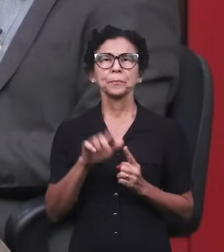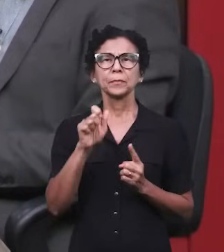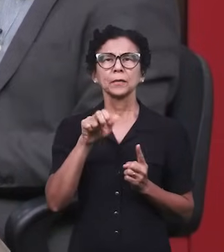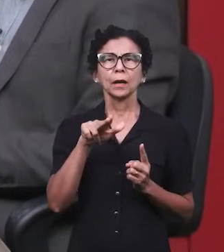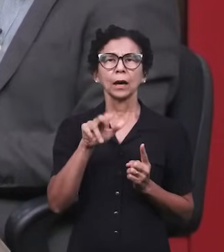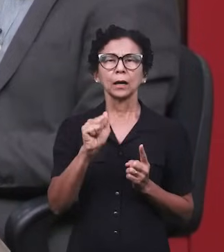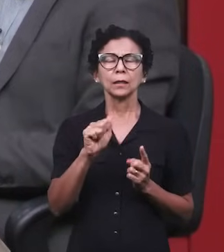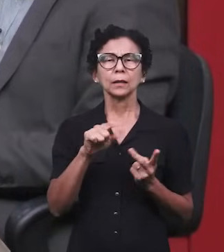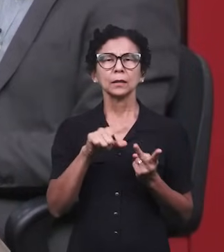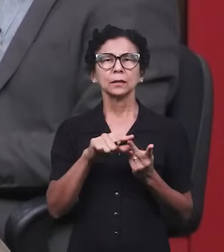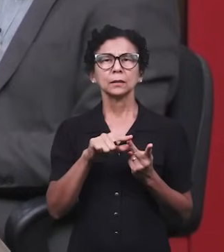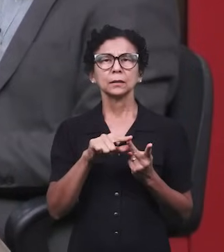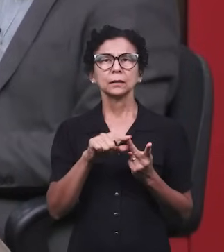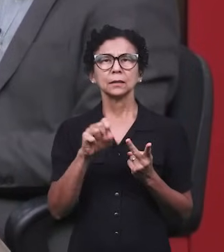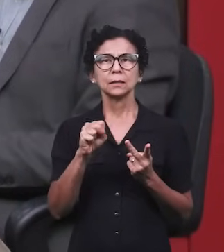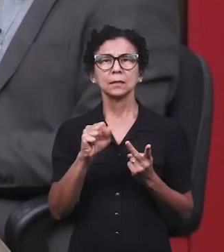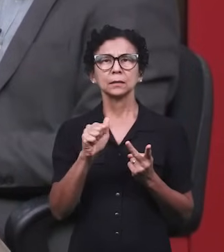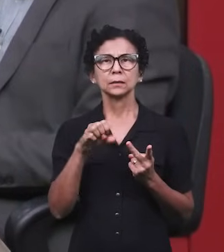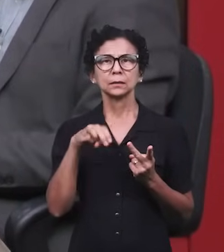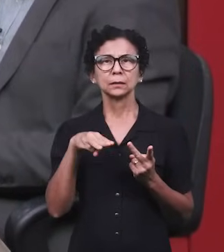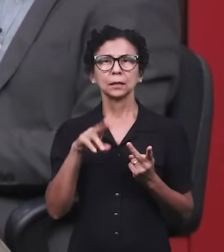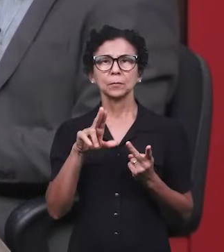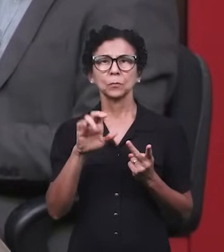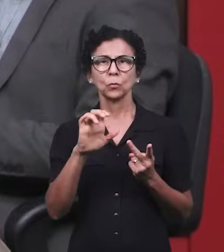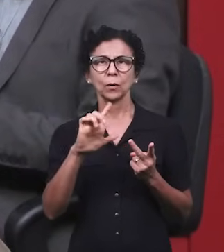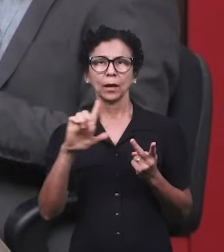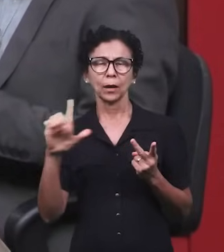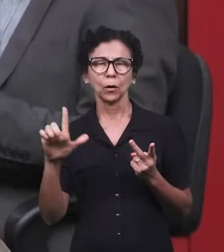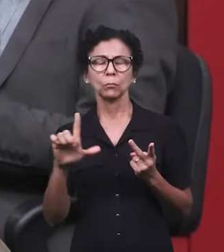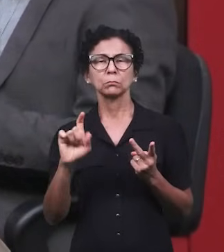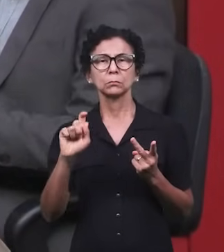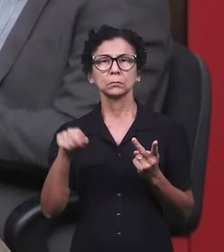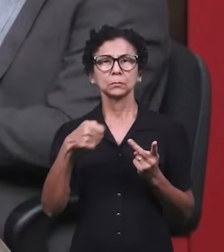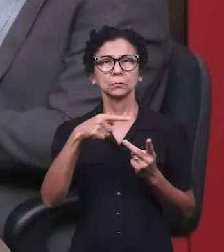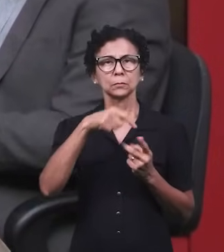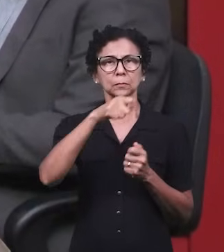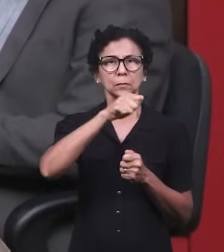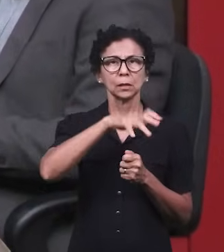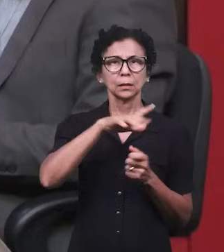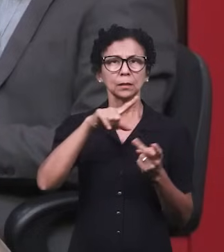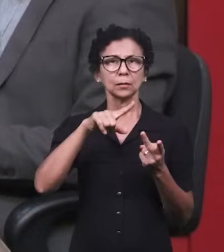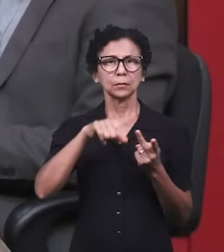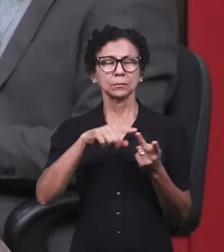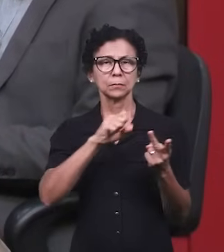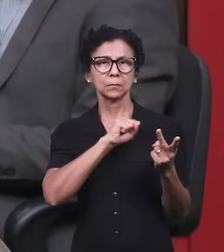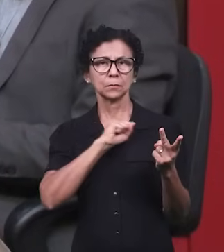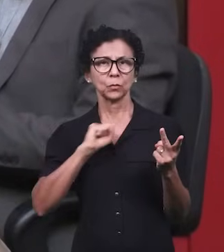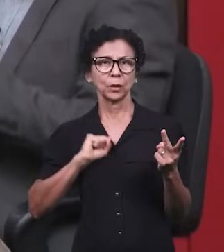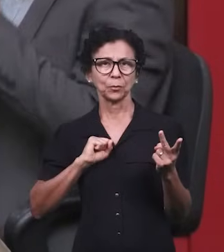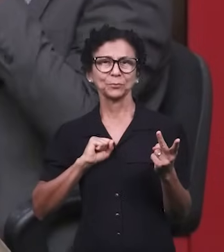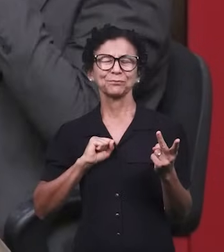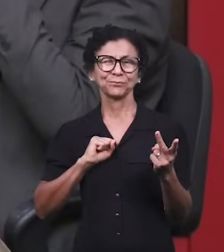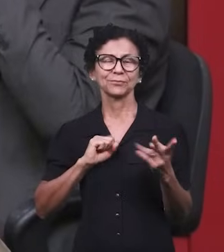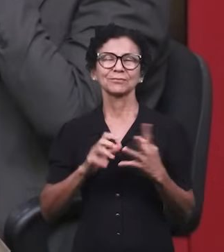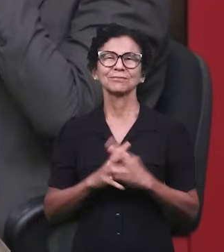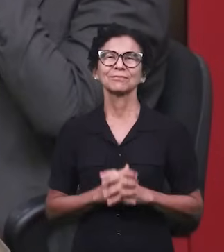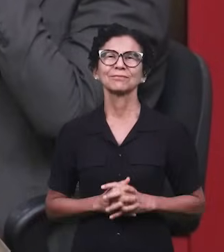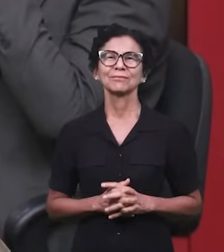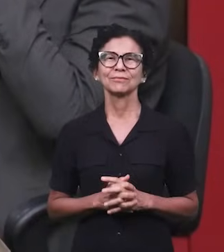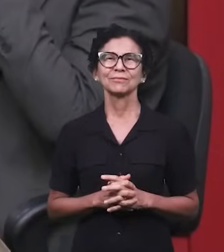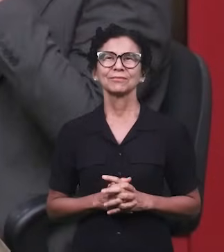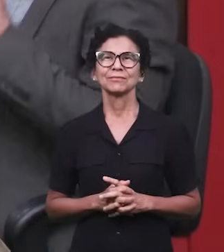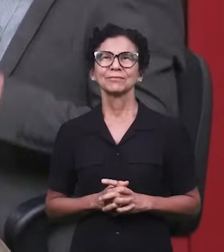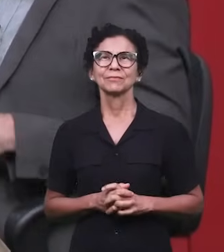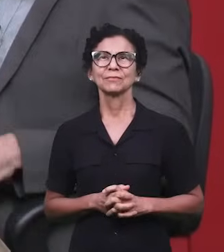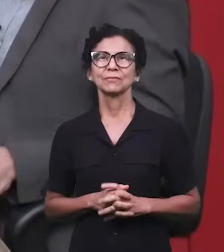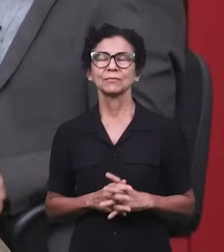a Bíblia, já sabe quem são esses personagens, você que eventualmente não conhece ainda, vai entender um pouquinho. Eu vou pedir ao pastor Wallace Rosete para ler um